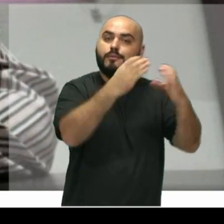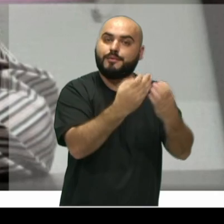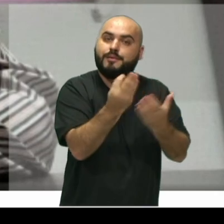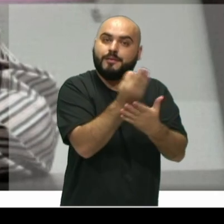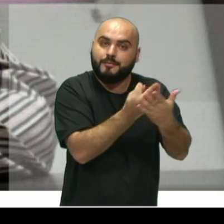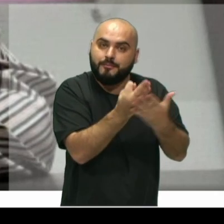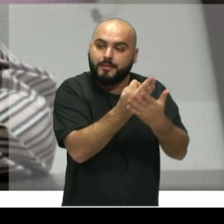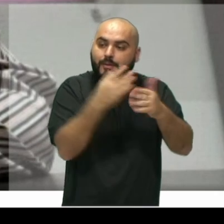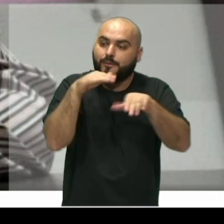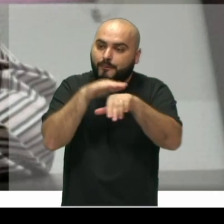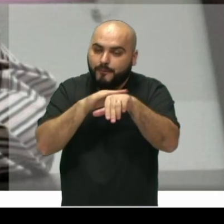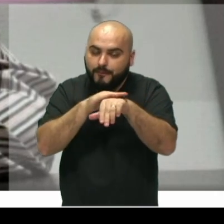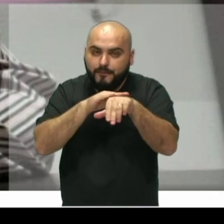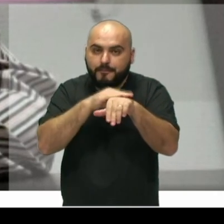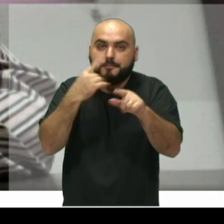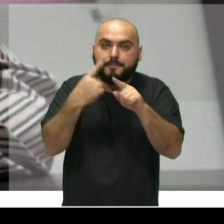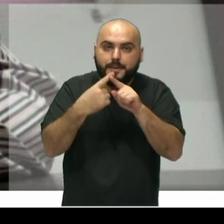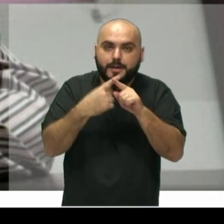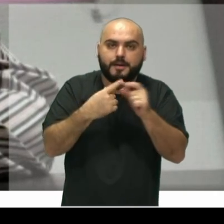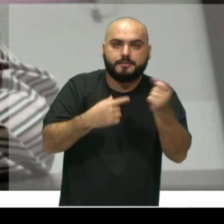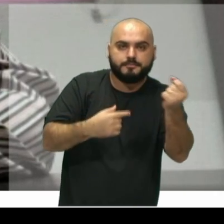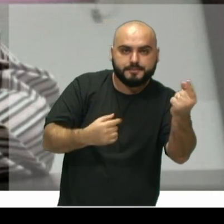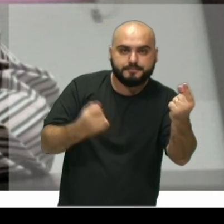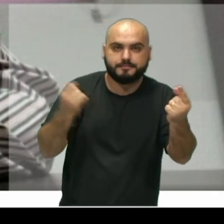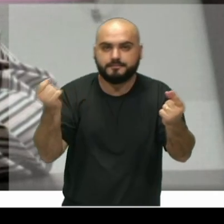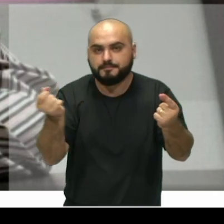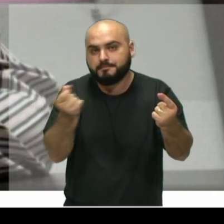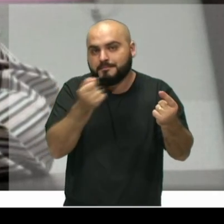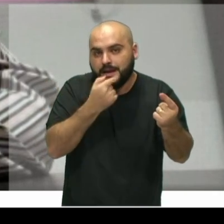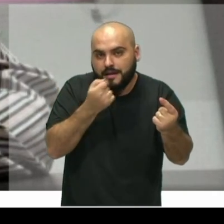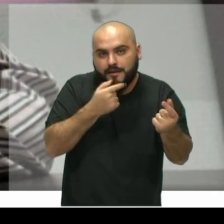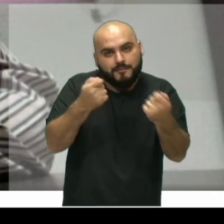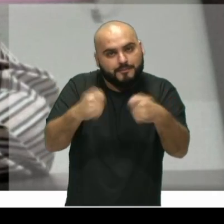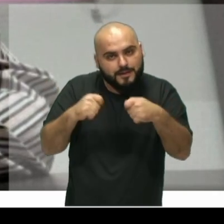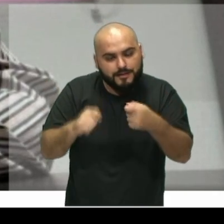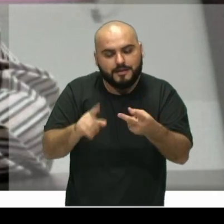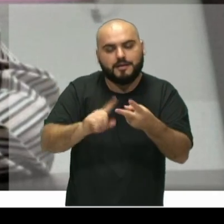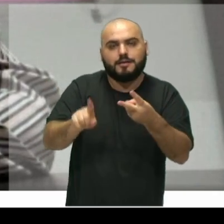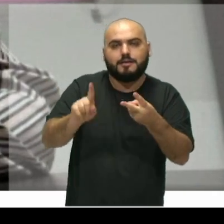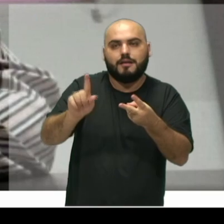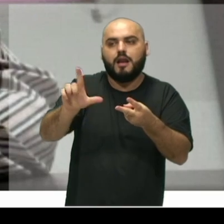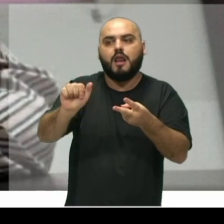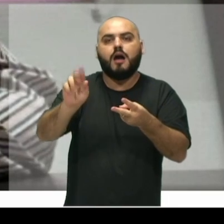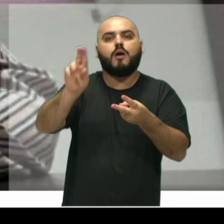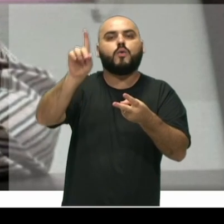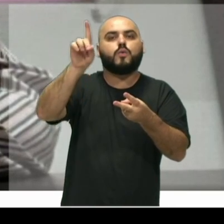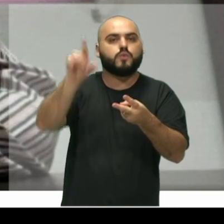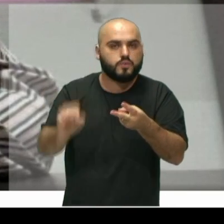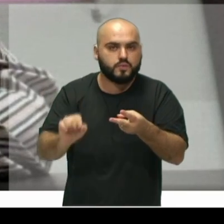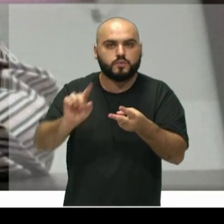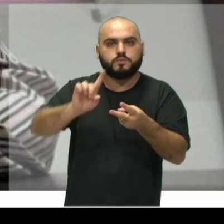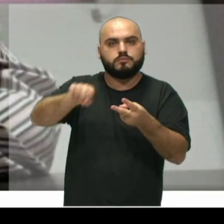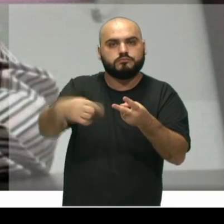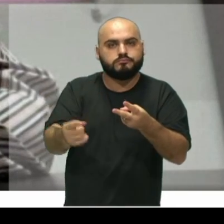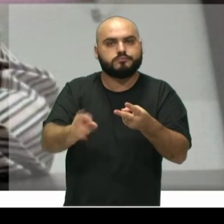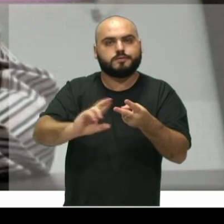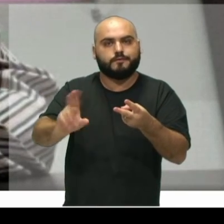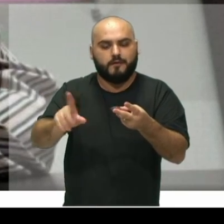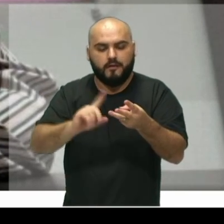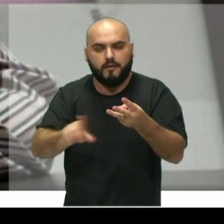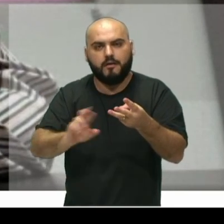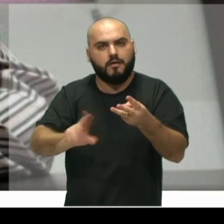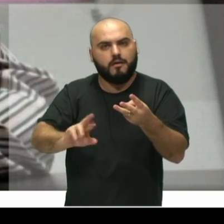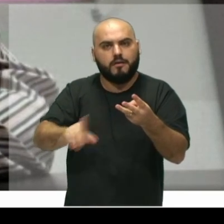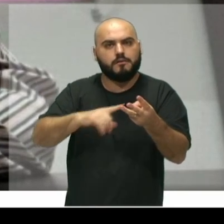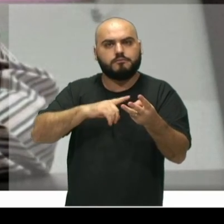terapêuticas, em razão de alguns precisar de um medicamento ou precisar de outro laudo para ter acesso às unidades de saúde, e não tem. Então